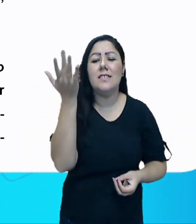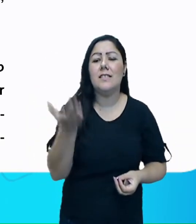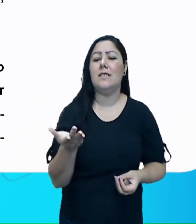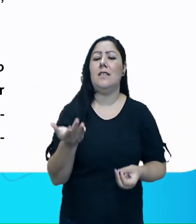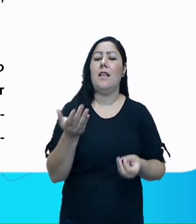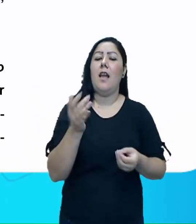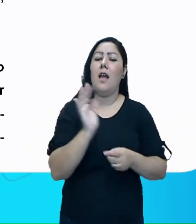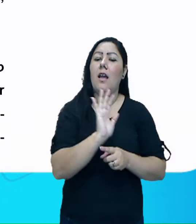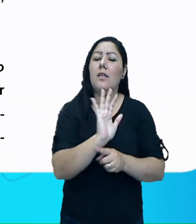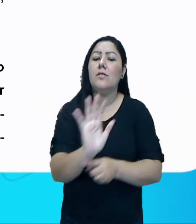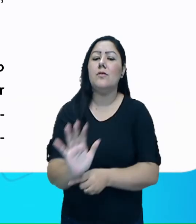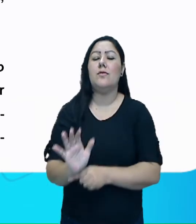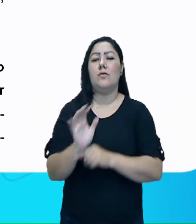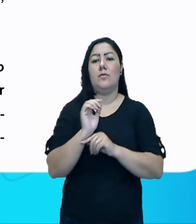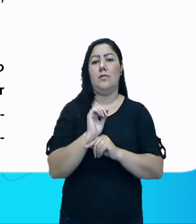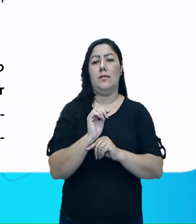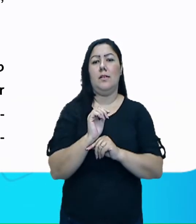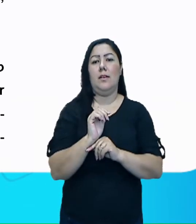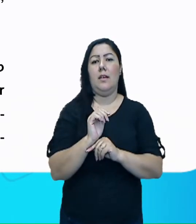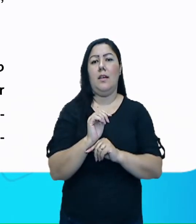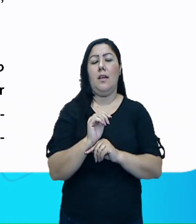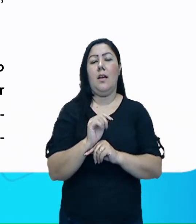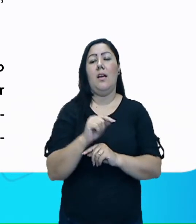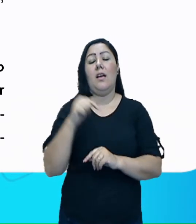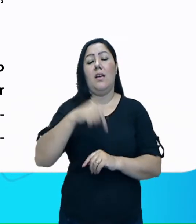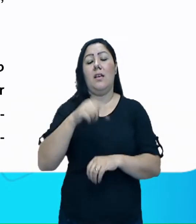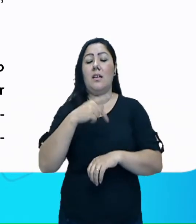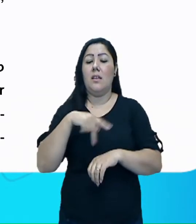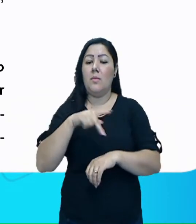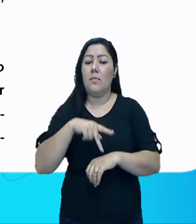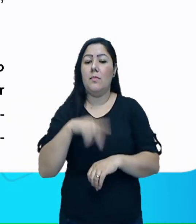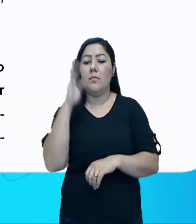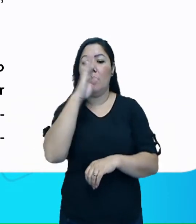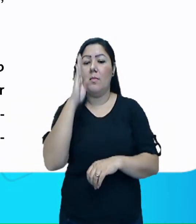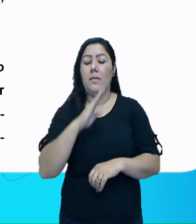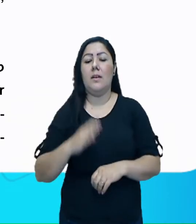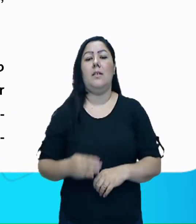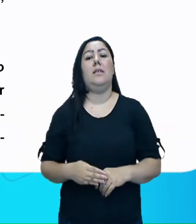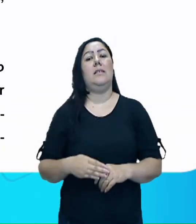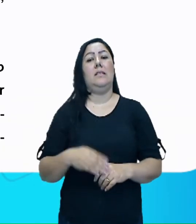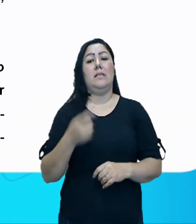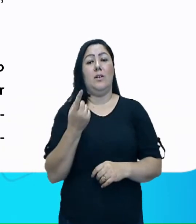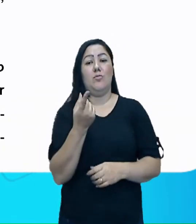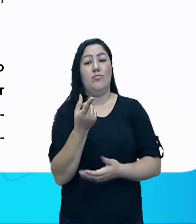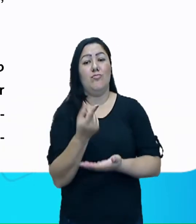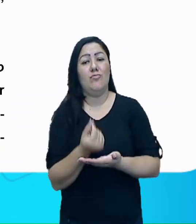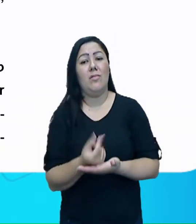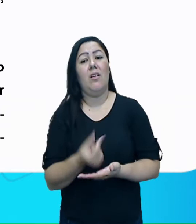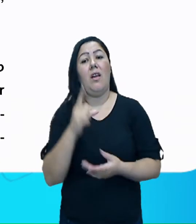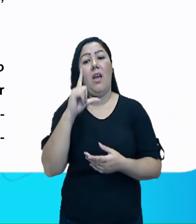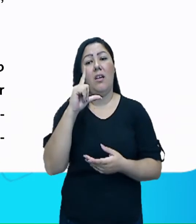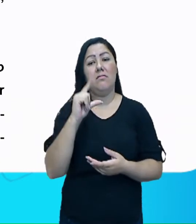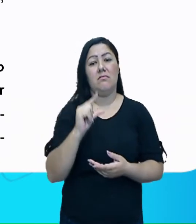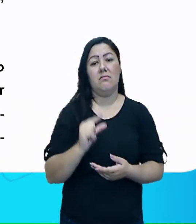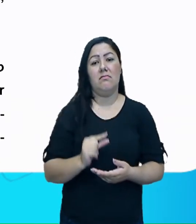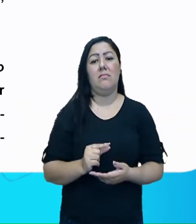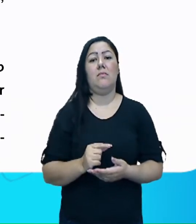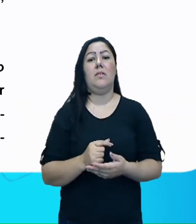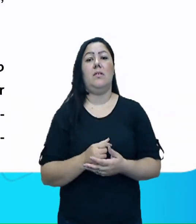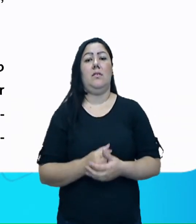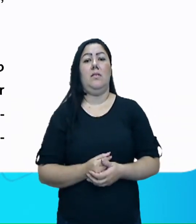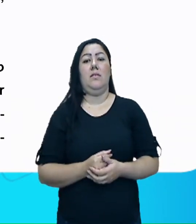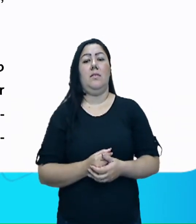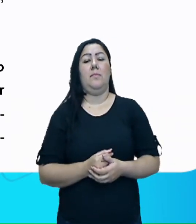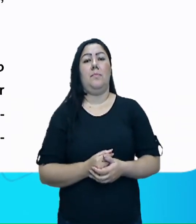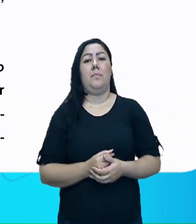capacidade institucional e financeira do Estado brasileiro em prover auxílio ativo aos estrangeiros é